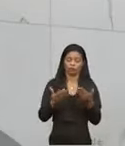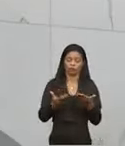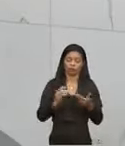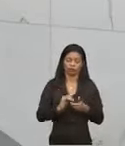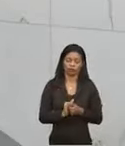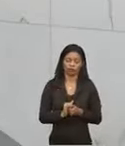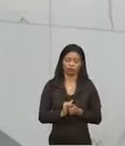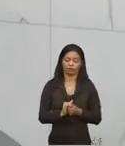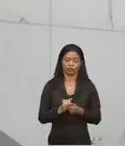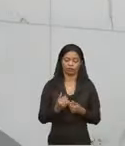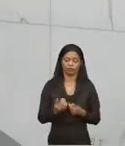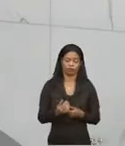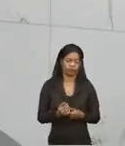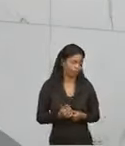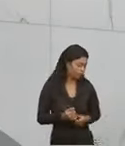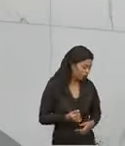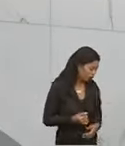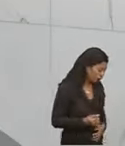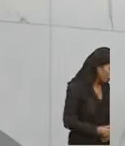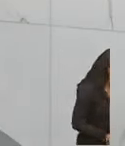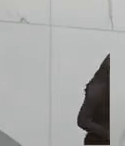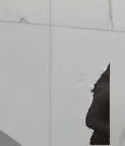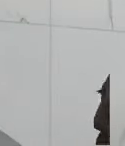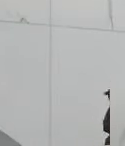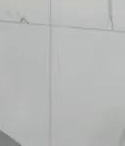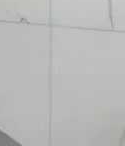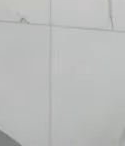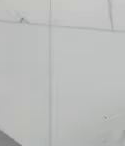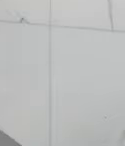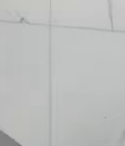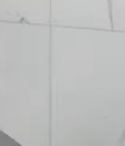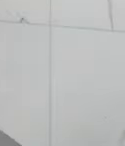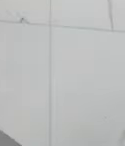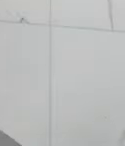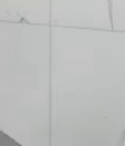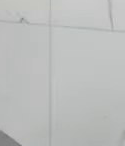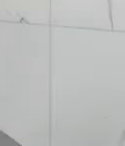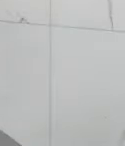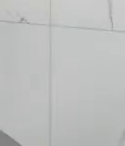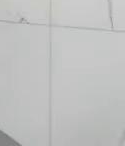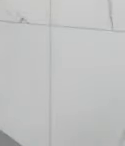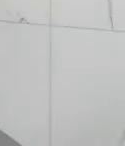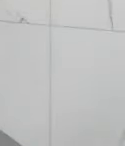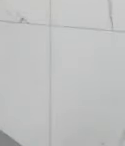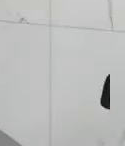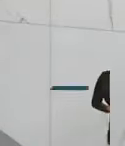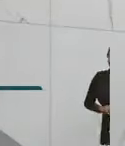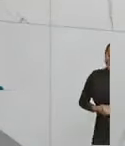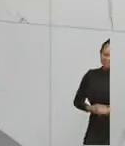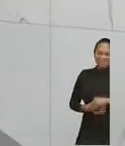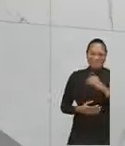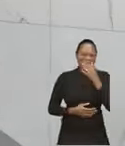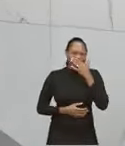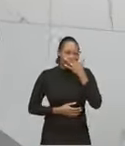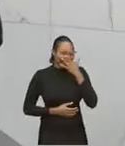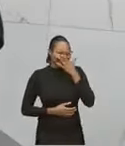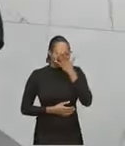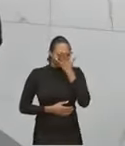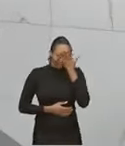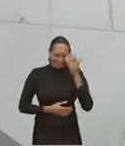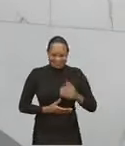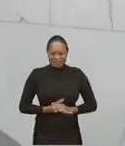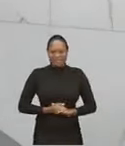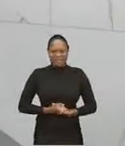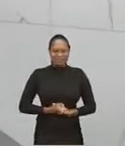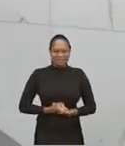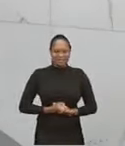3 minutos para o vereador. Eu quero falar, hein, vereador Tainá Serreira, e é muito fácil nós às vezes, vereador Gilvan,